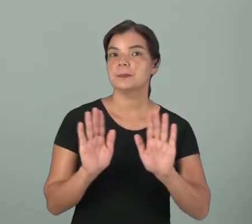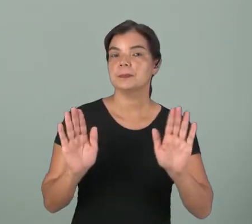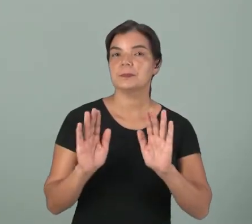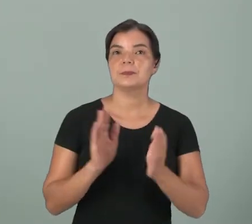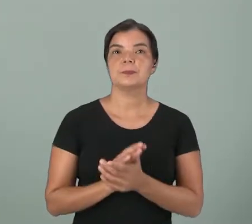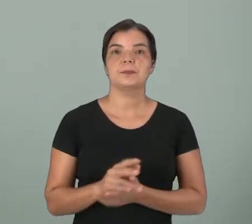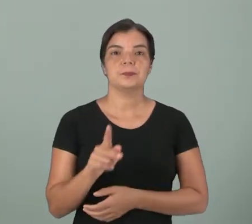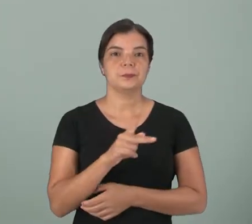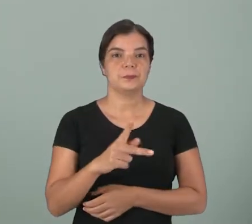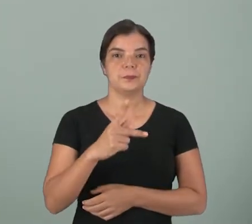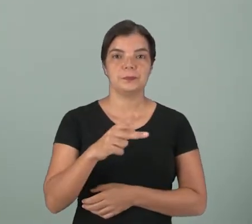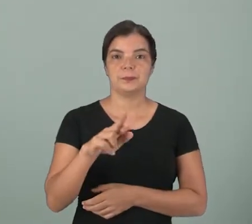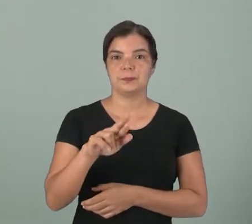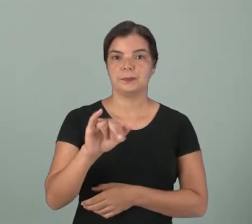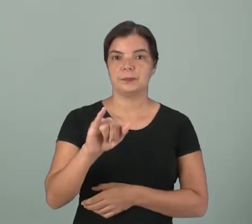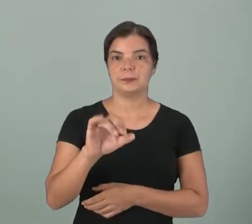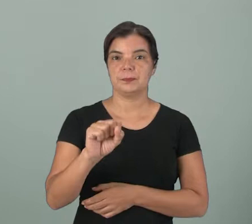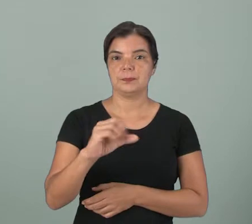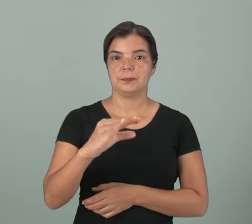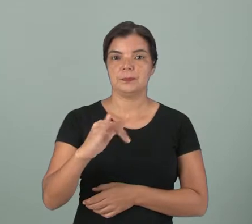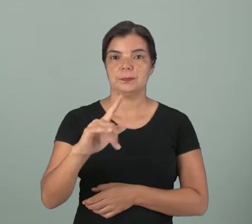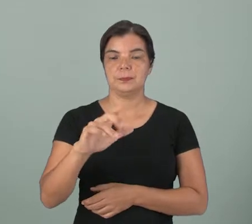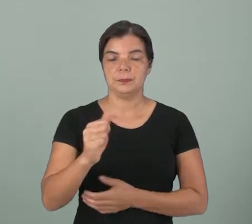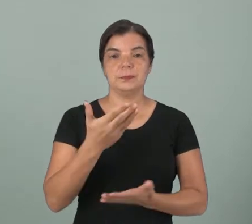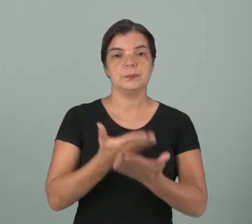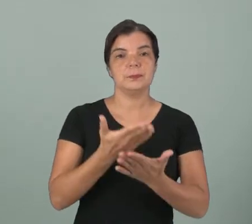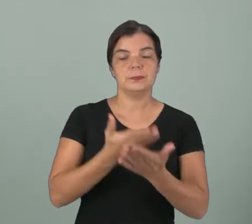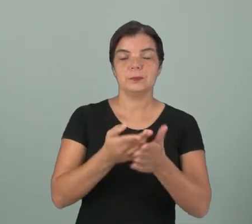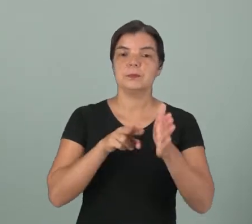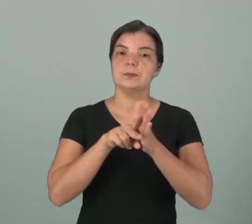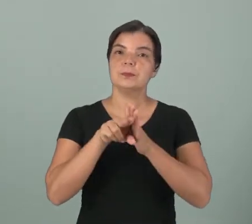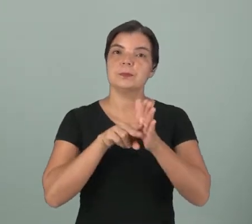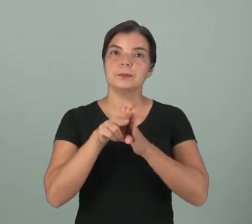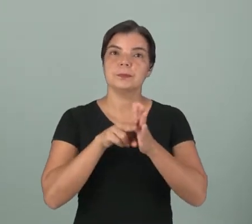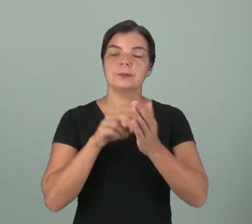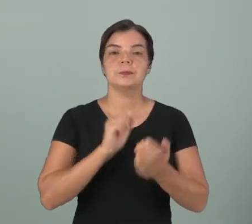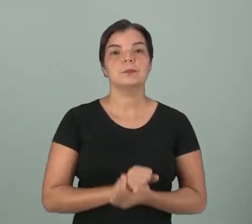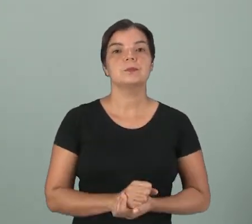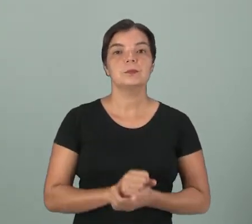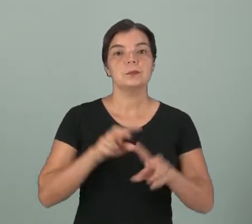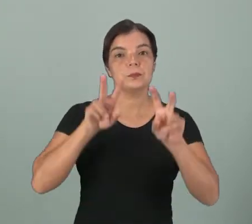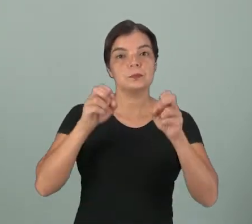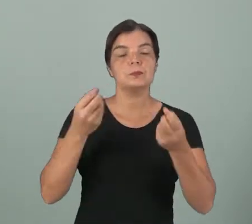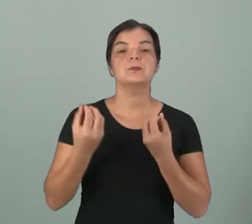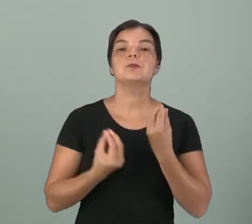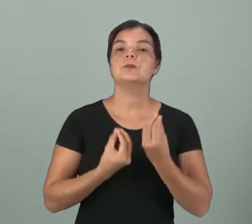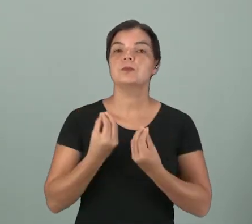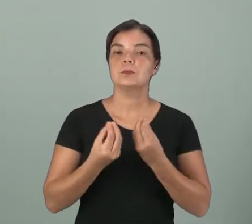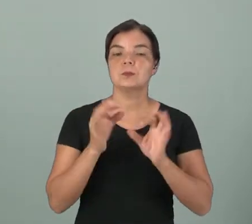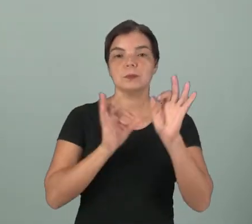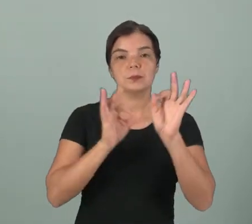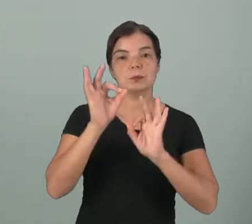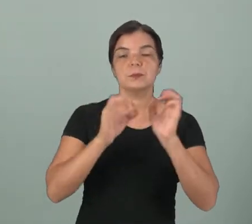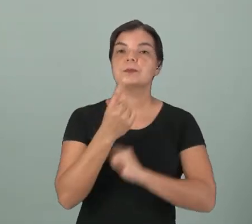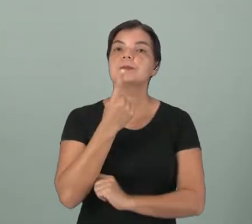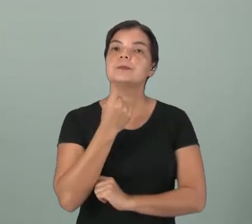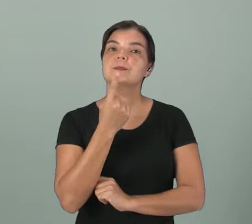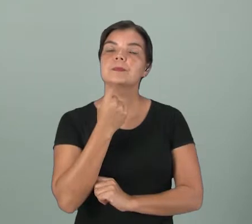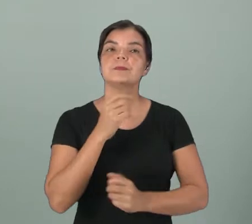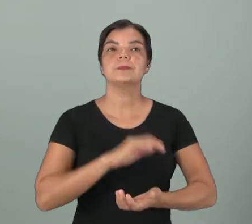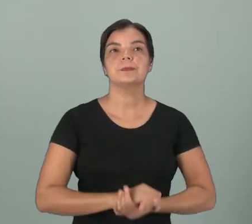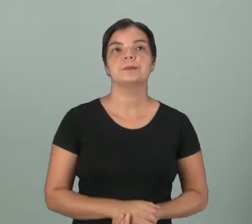Olá, eu sou a professora Priscila. Hoje nós teremos mais uma aula de biologia e o nosso tema será a composição do